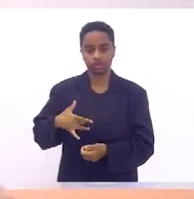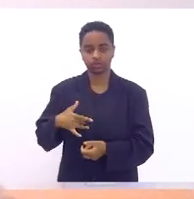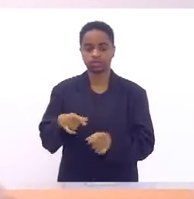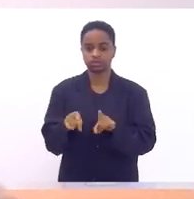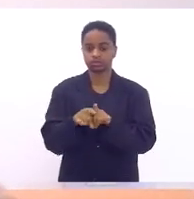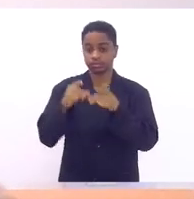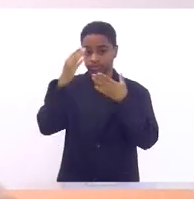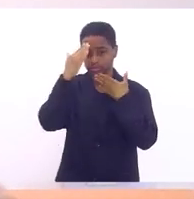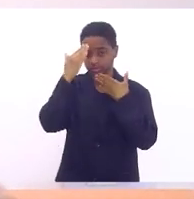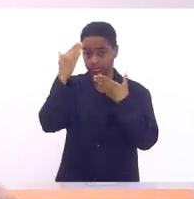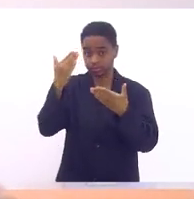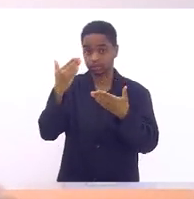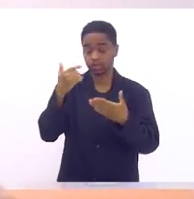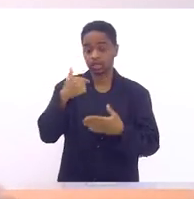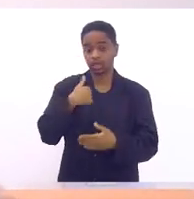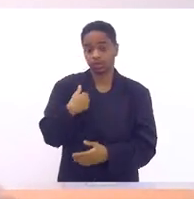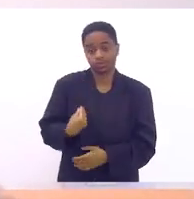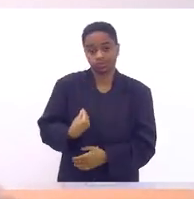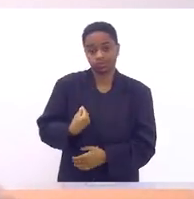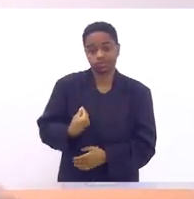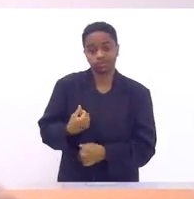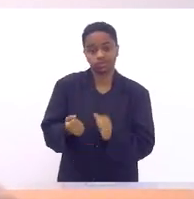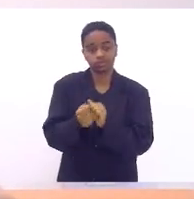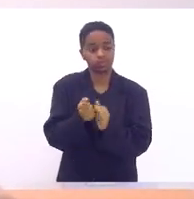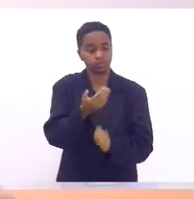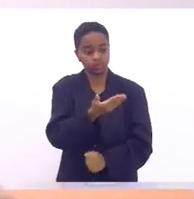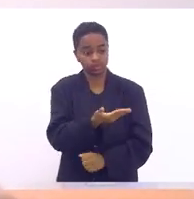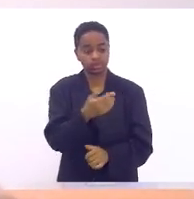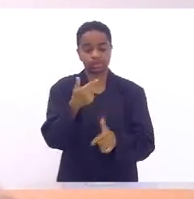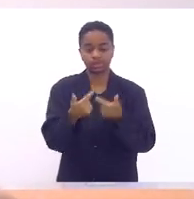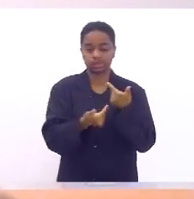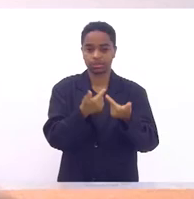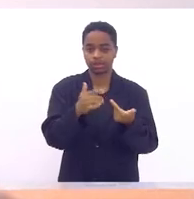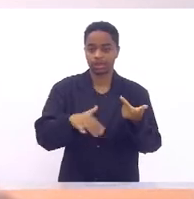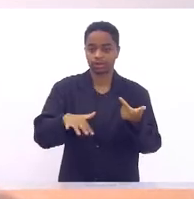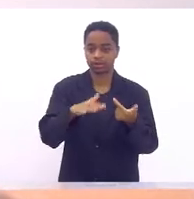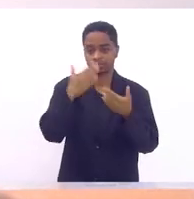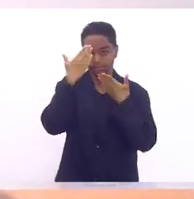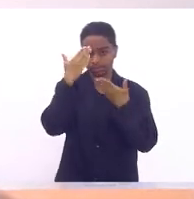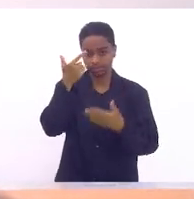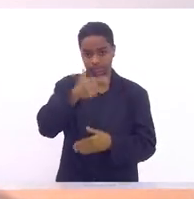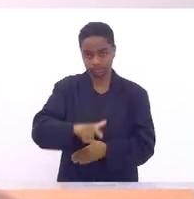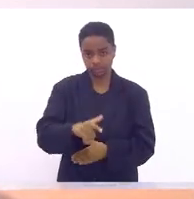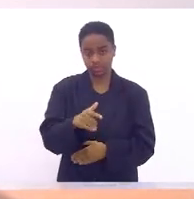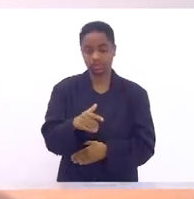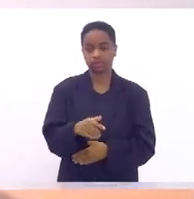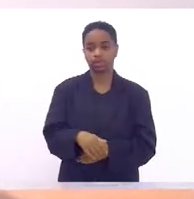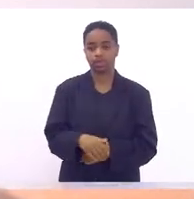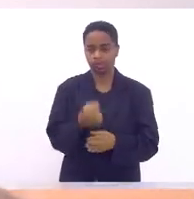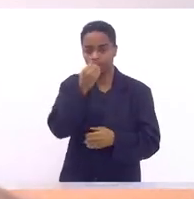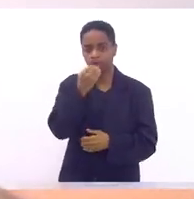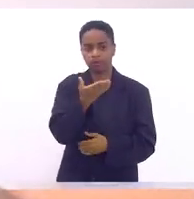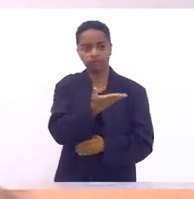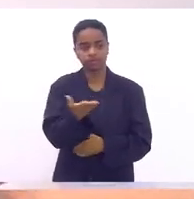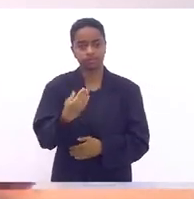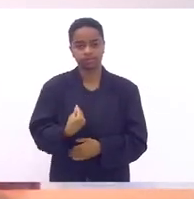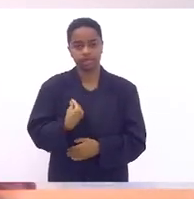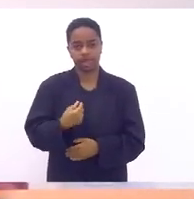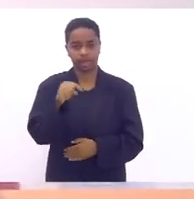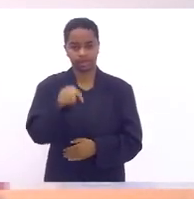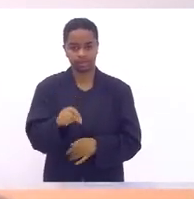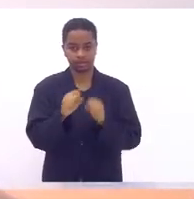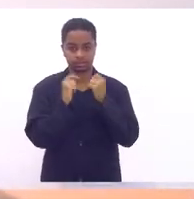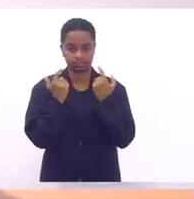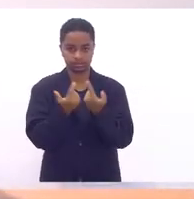muito obrigada por me permitir est do seu lado trabalhando nesse tema obrigada mais uma vez e muito bom teros aqui nessa casa de